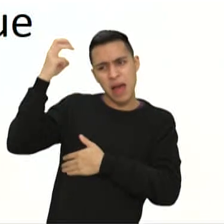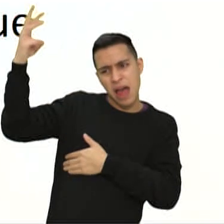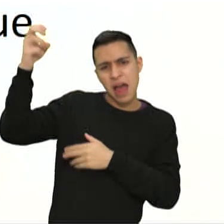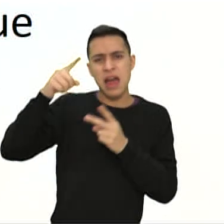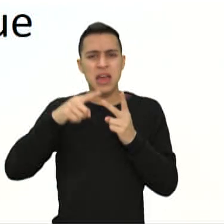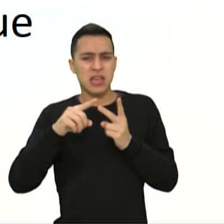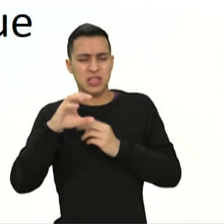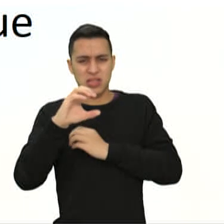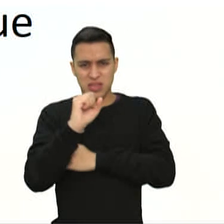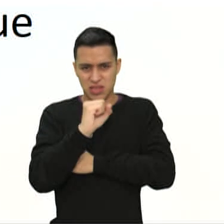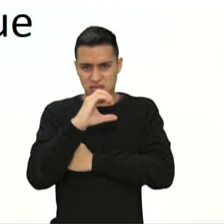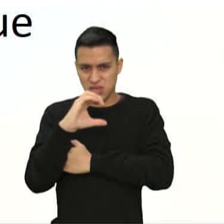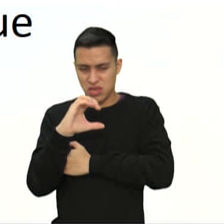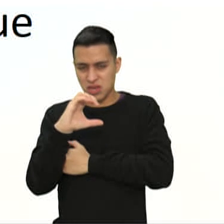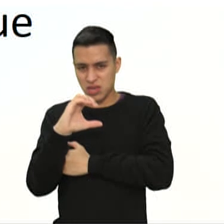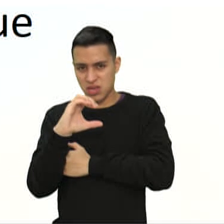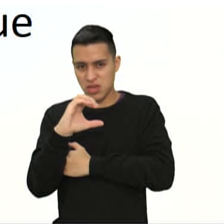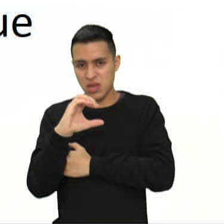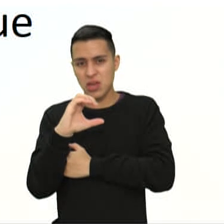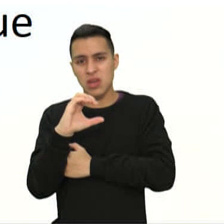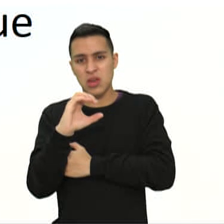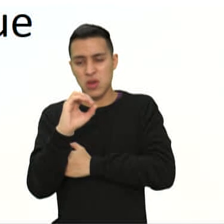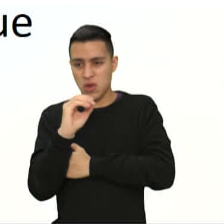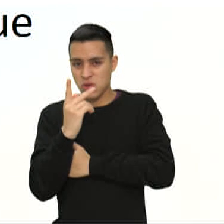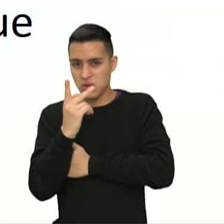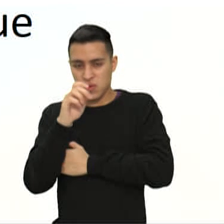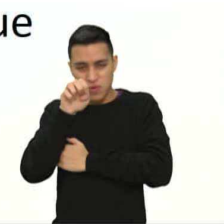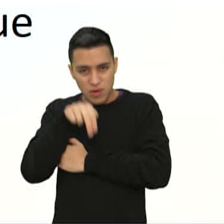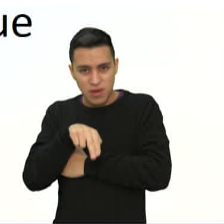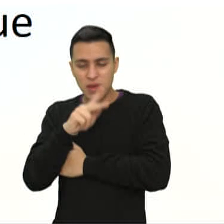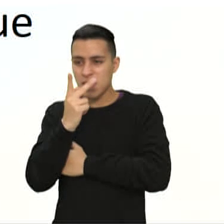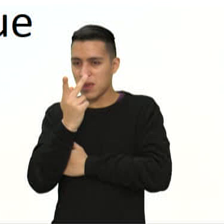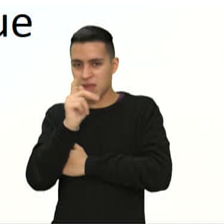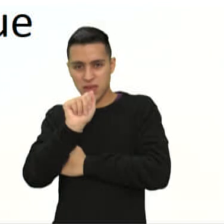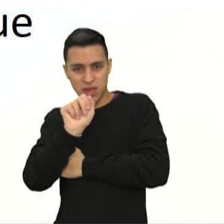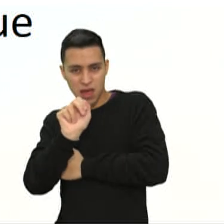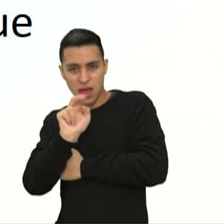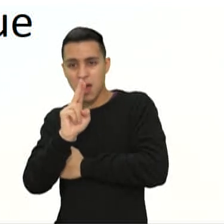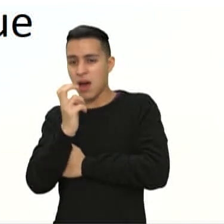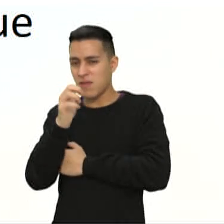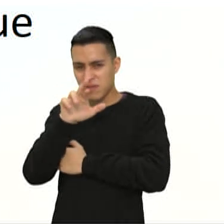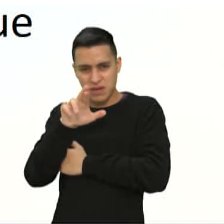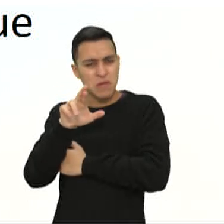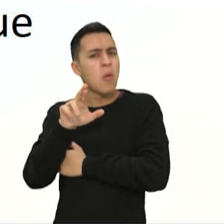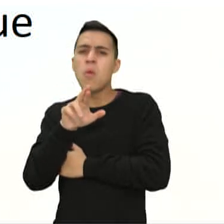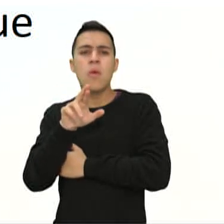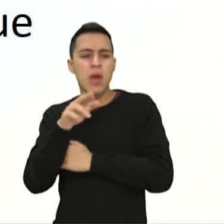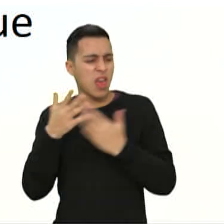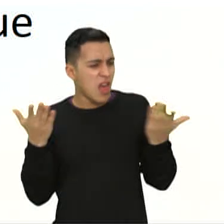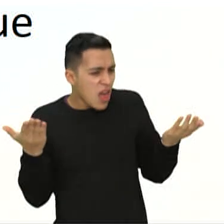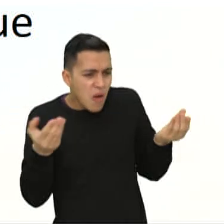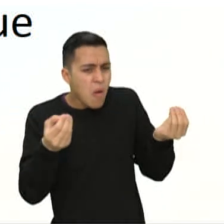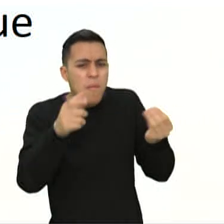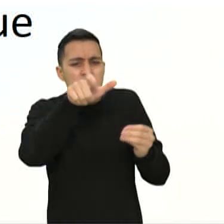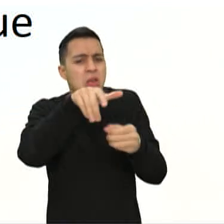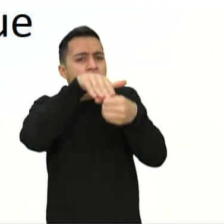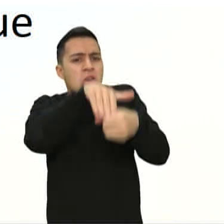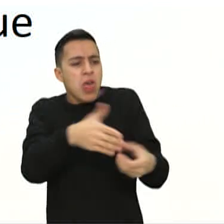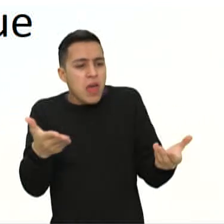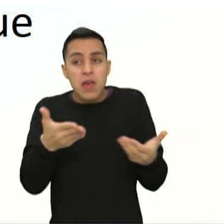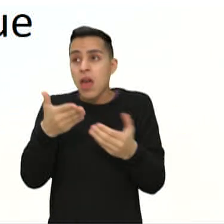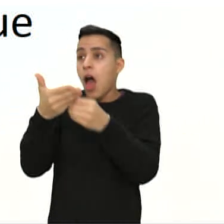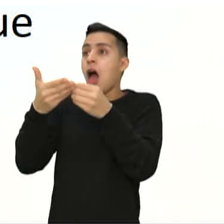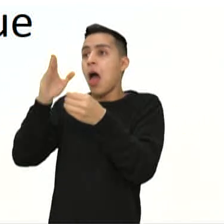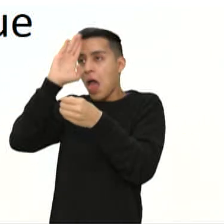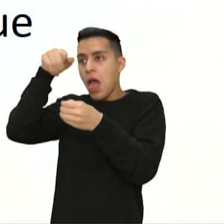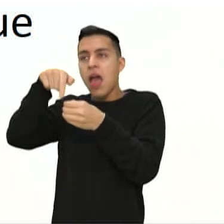que a gente vai estudar na próxima aula, justamente apontando o quanto o Hegel coloca o indivíduo como inferior. O que importa é a vontade do